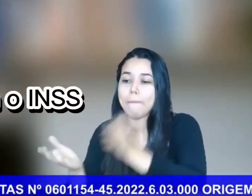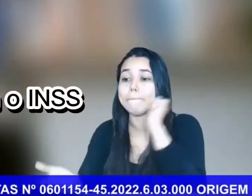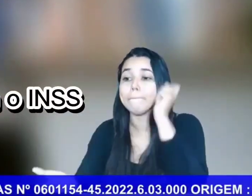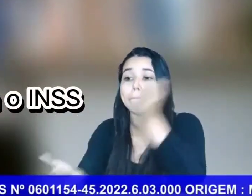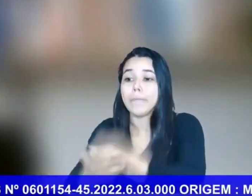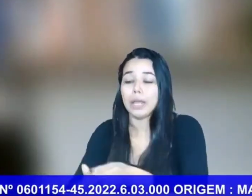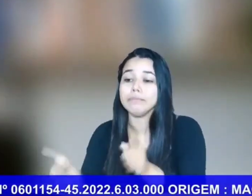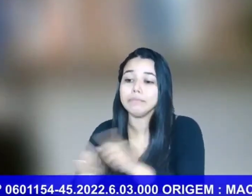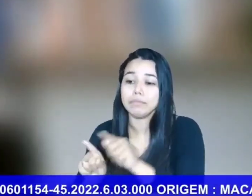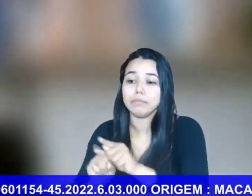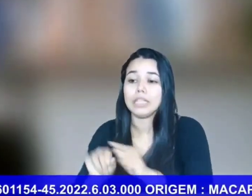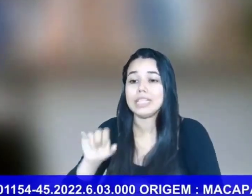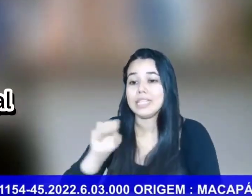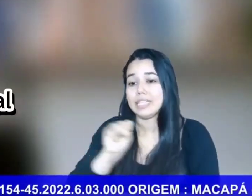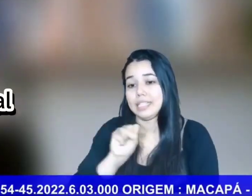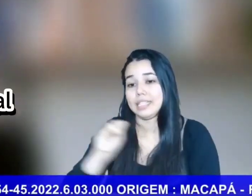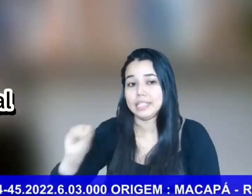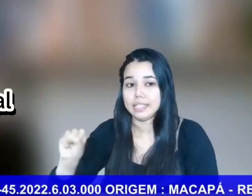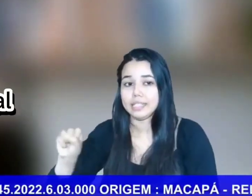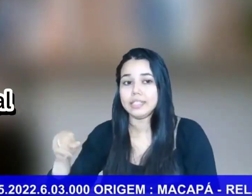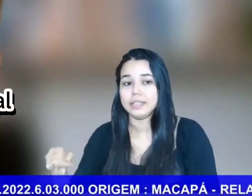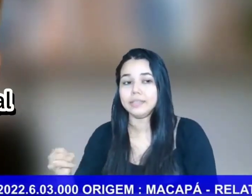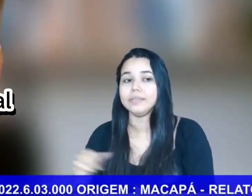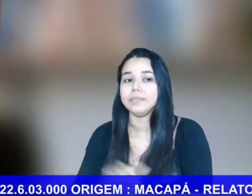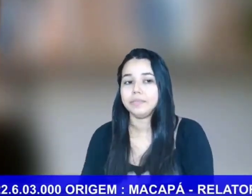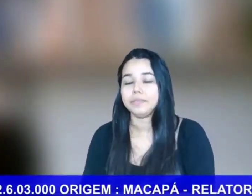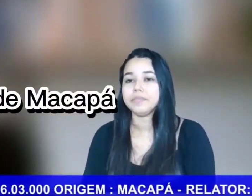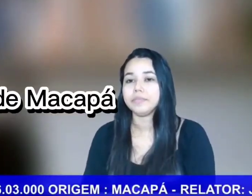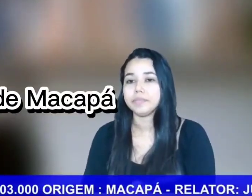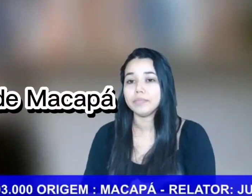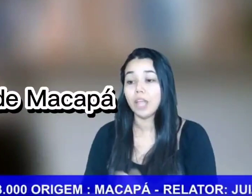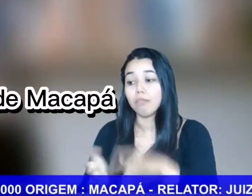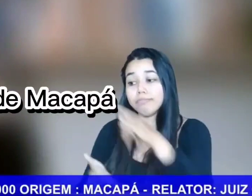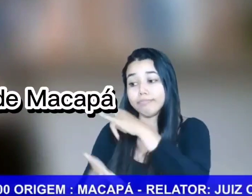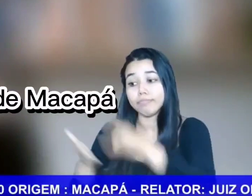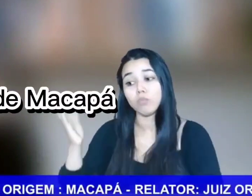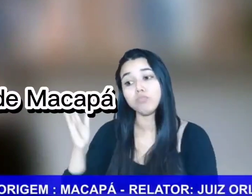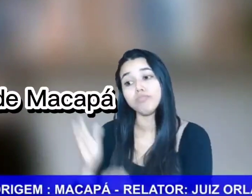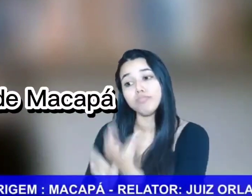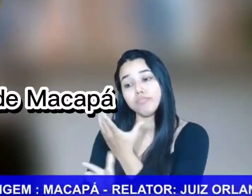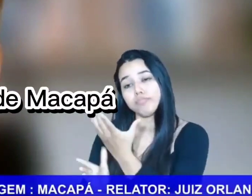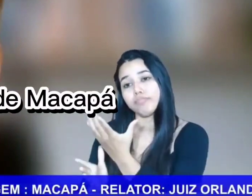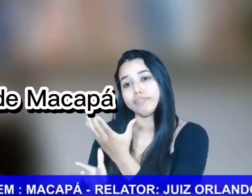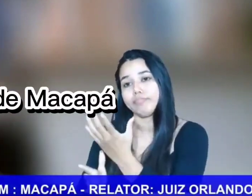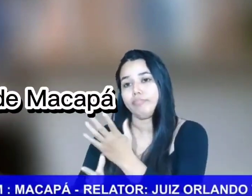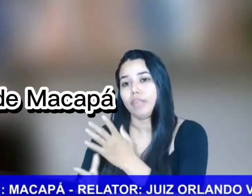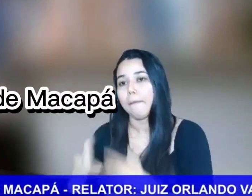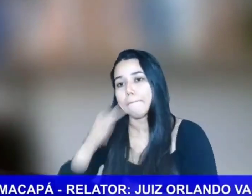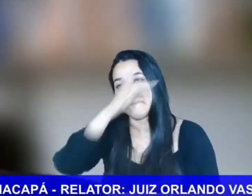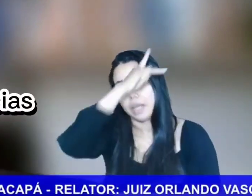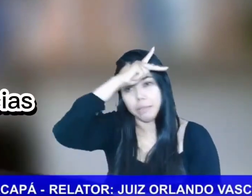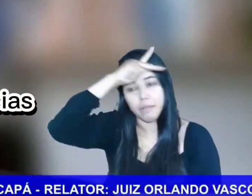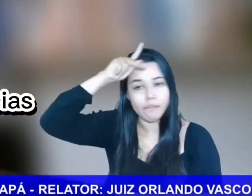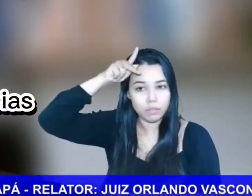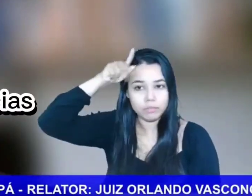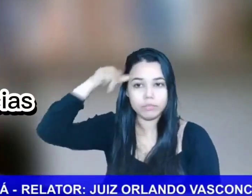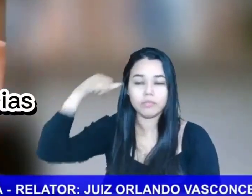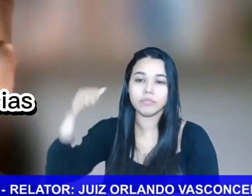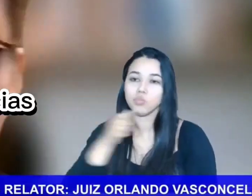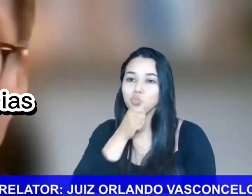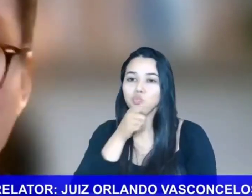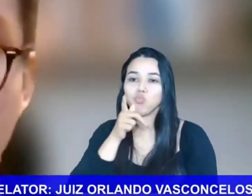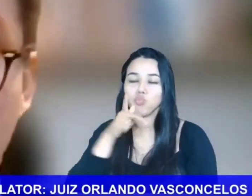pagaram o ISS e a nota fiscal final foi emitida pela Prefeitura de Macapá.